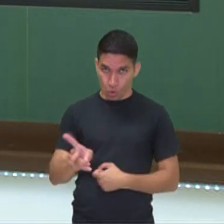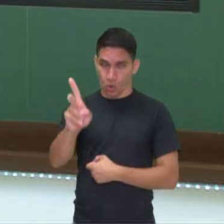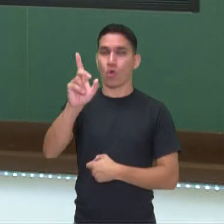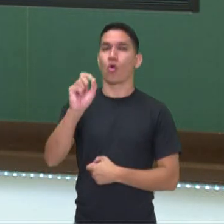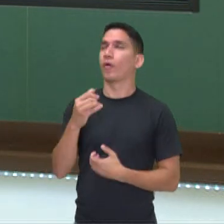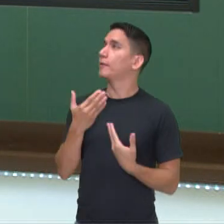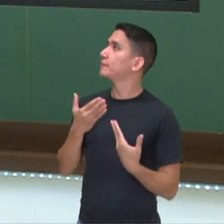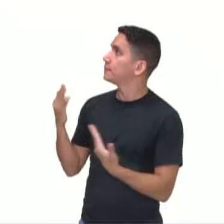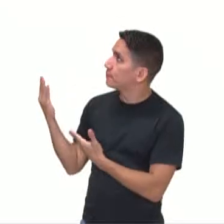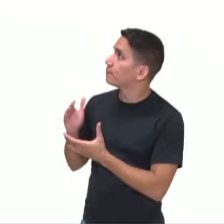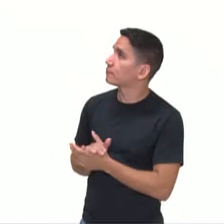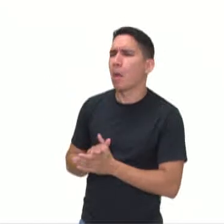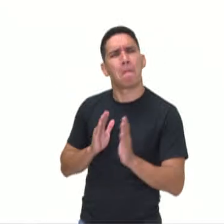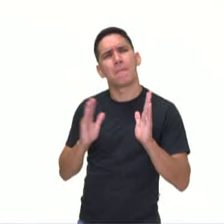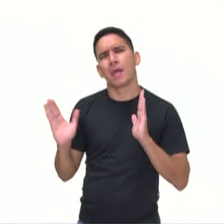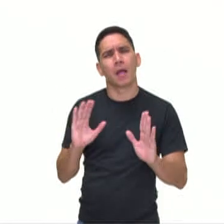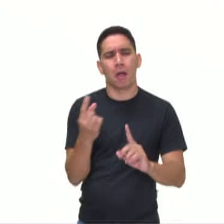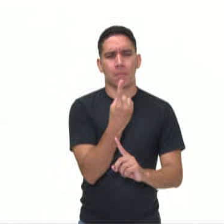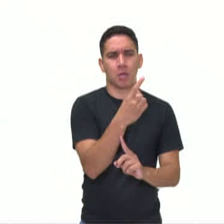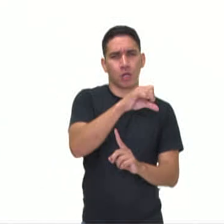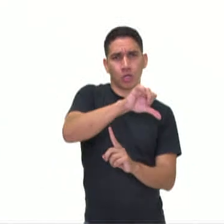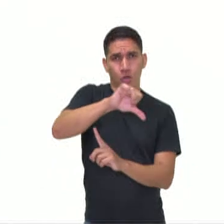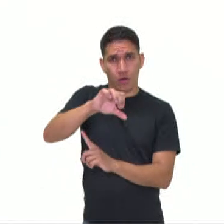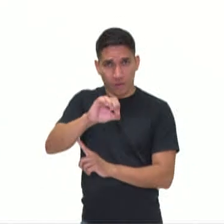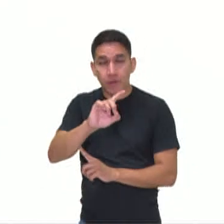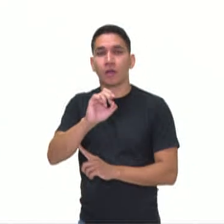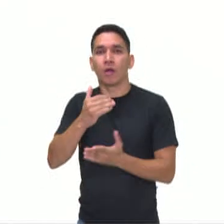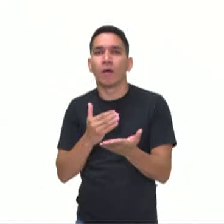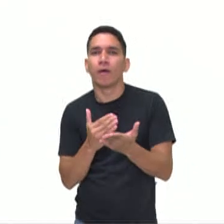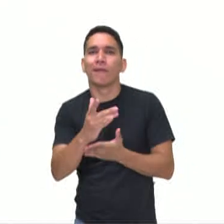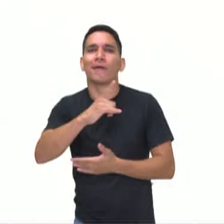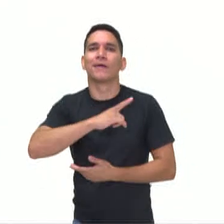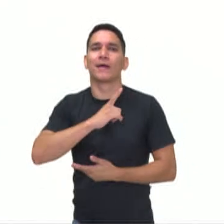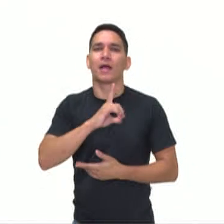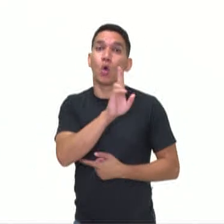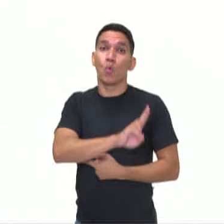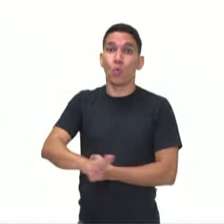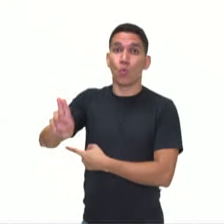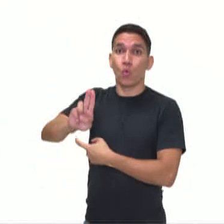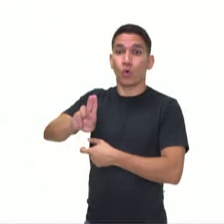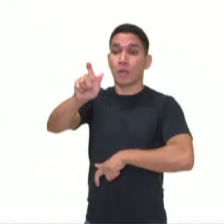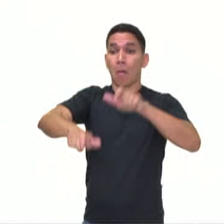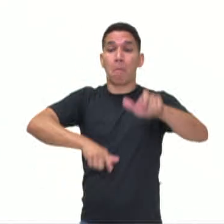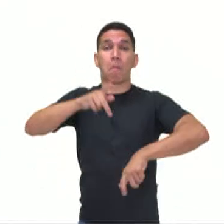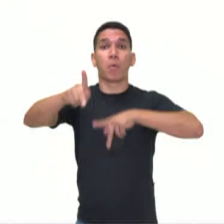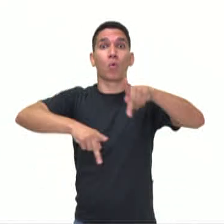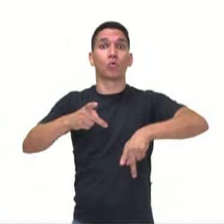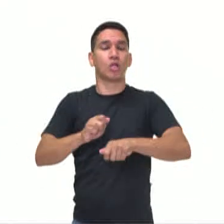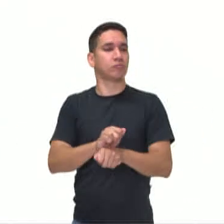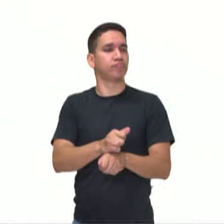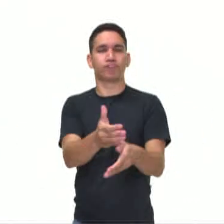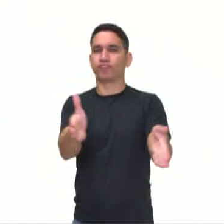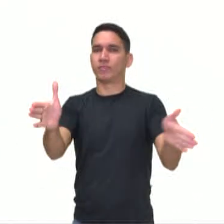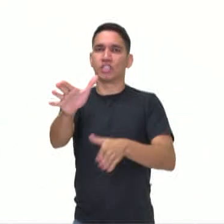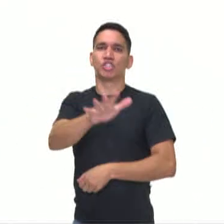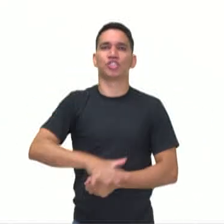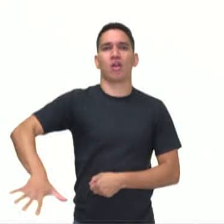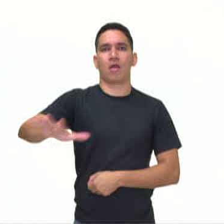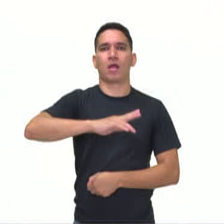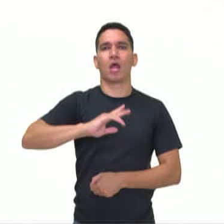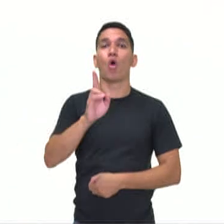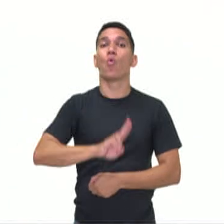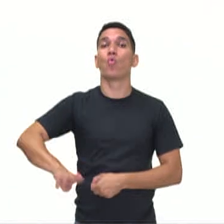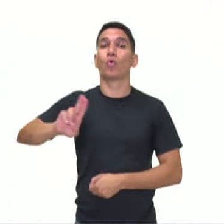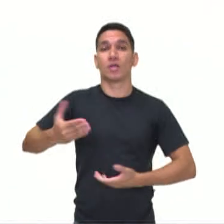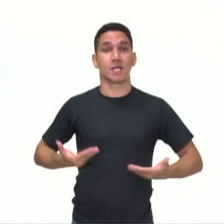tela, ó, a partir de 1990, começou a ser utilizada pela população em geral, através de serviços de